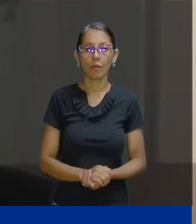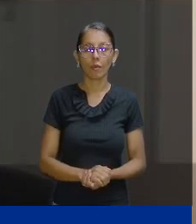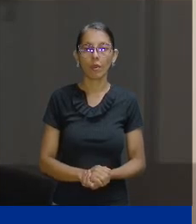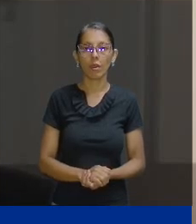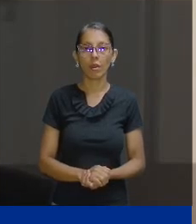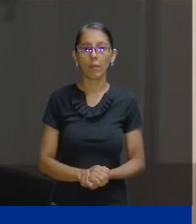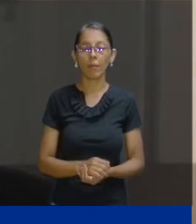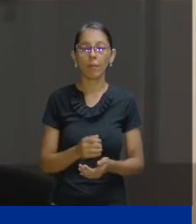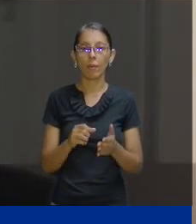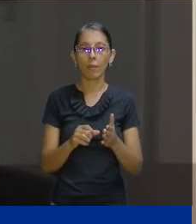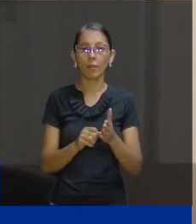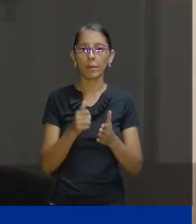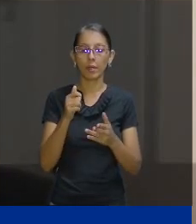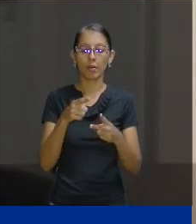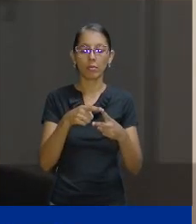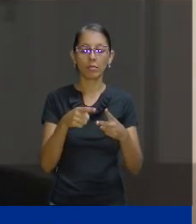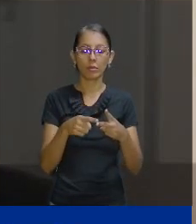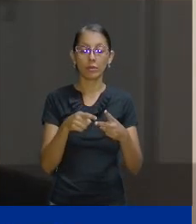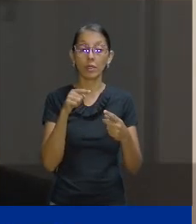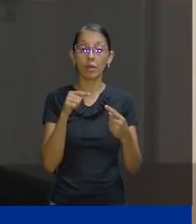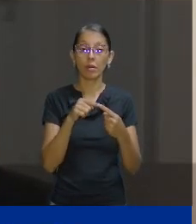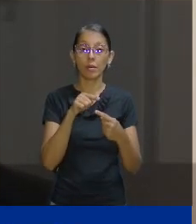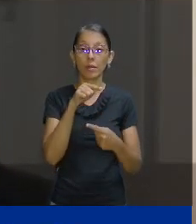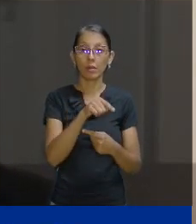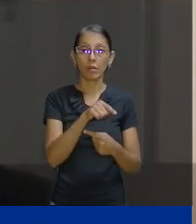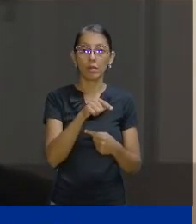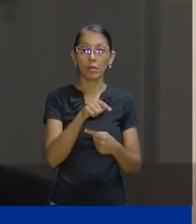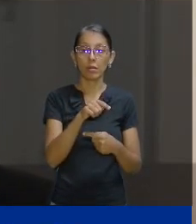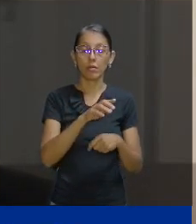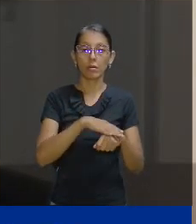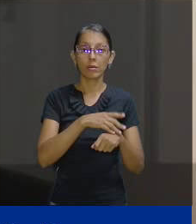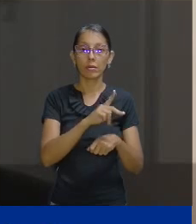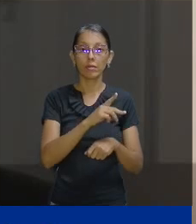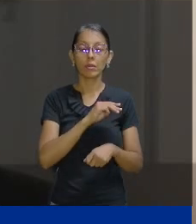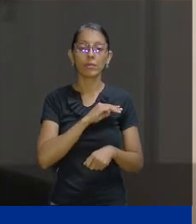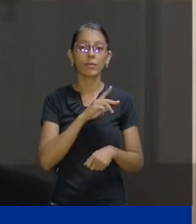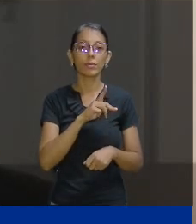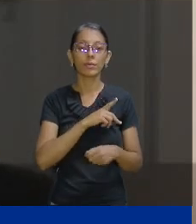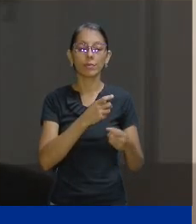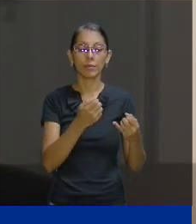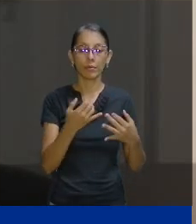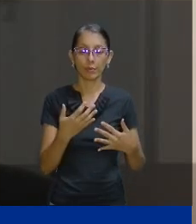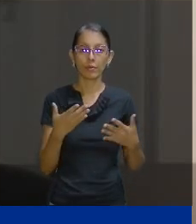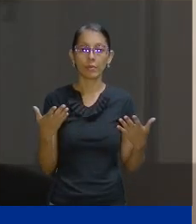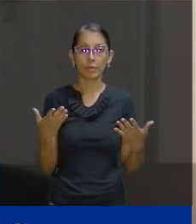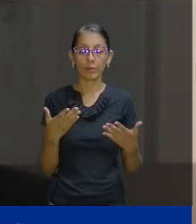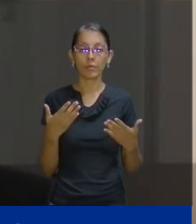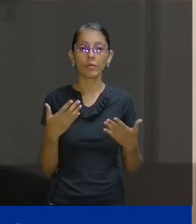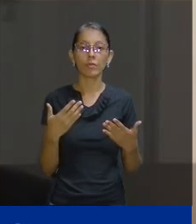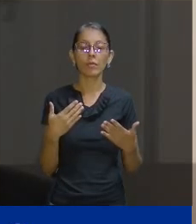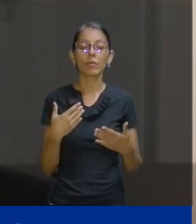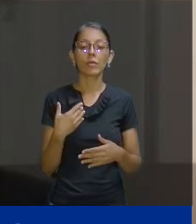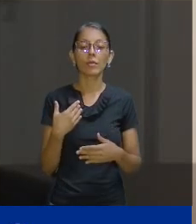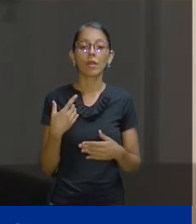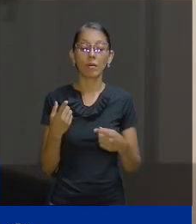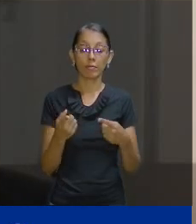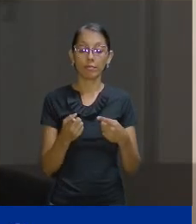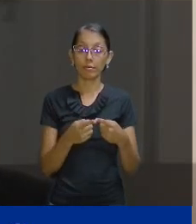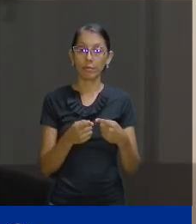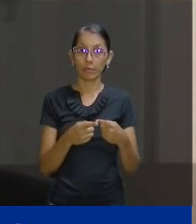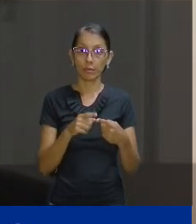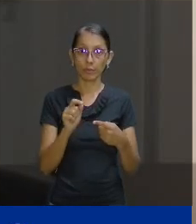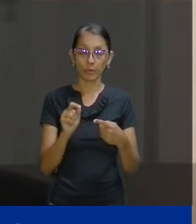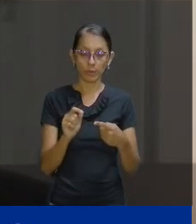Ministério Público e depois retomo a minha abordagem com relação aos 3 pontos importantes da defesa. Primeiro ponto das